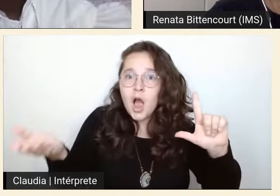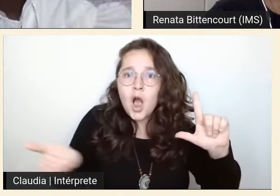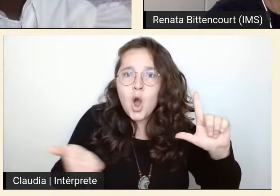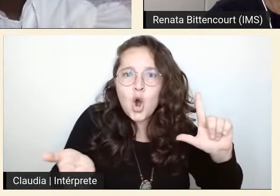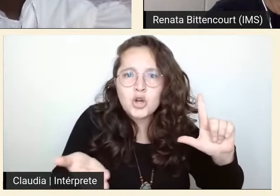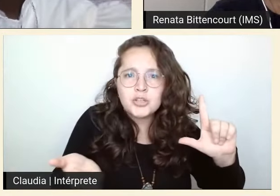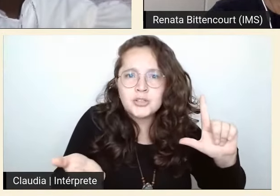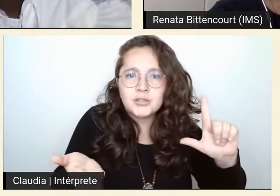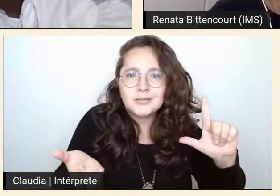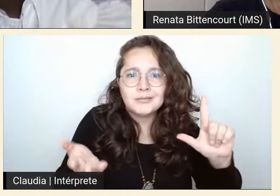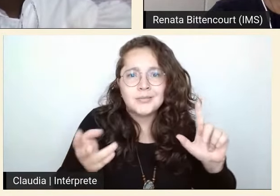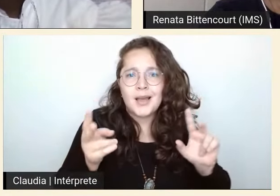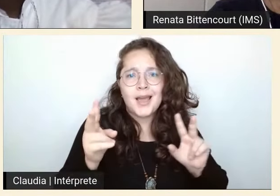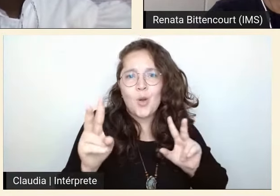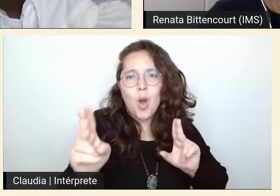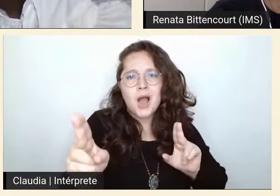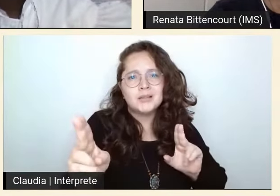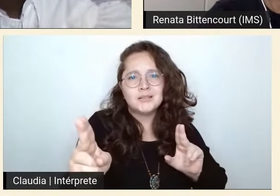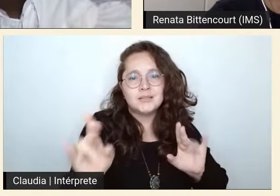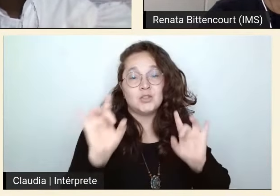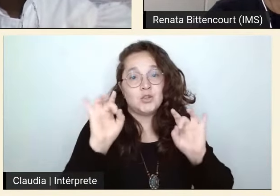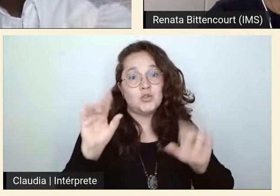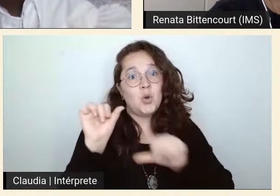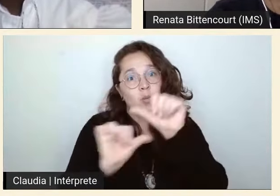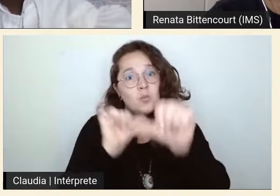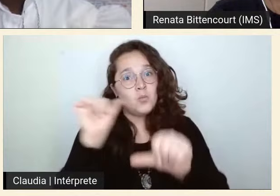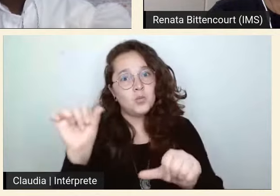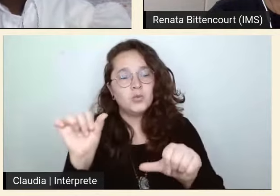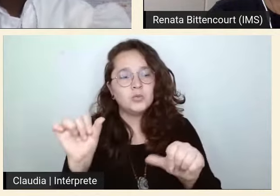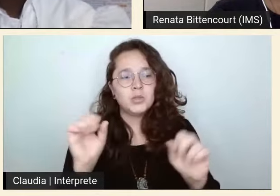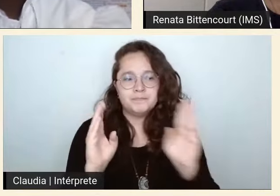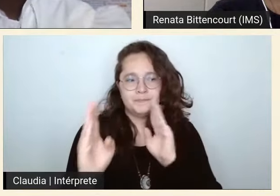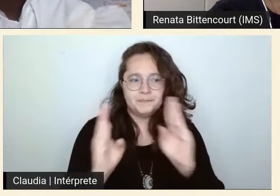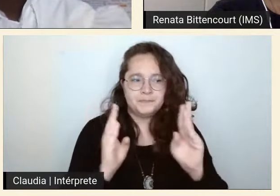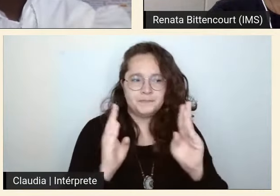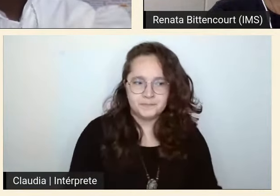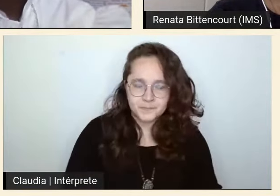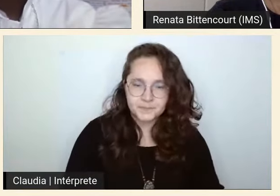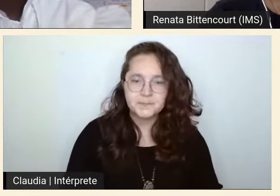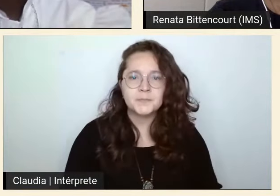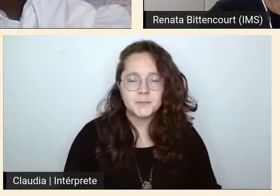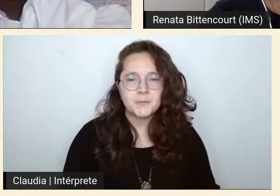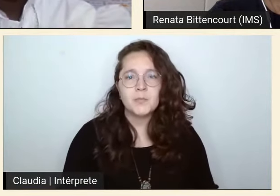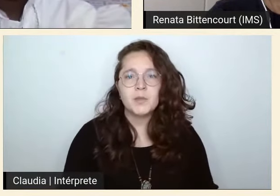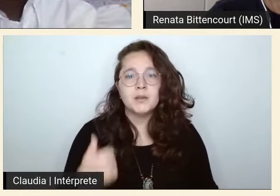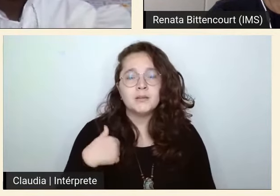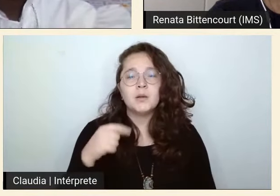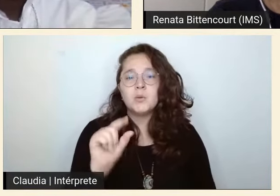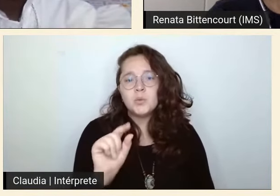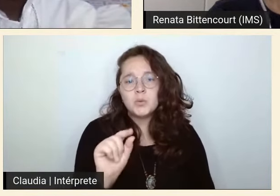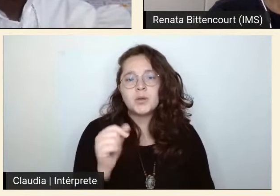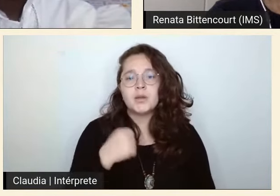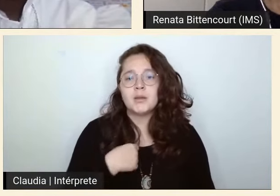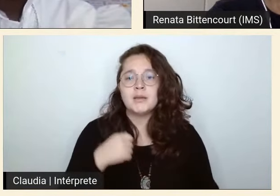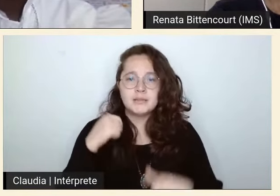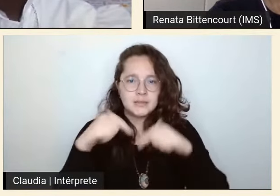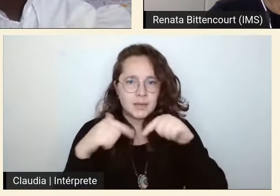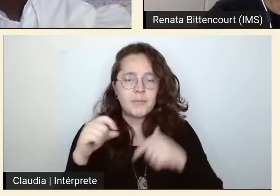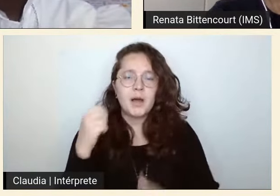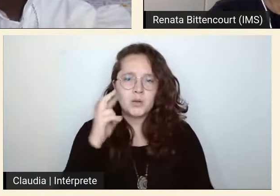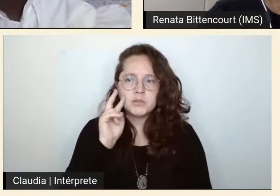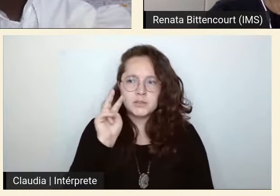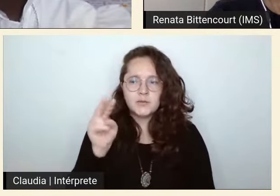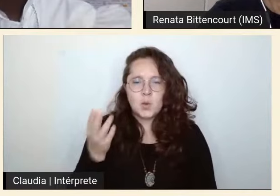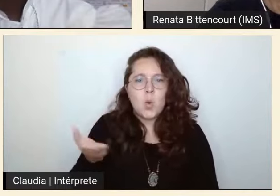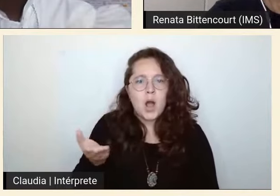todo momento. Então, a minha ideia, a pesquisa que eu venho desenvolvendo, então, desse trabalho que vocês estão vendo agora,